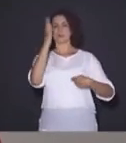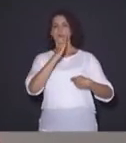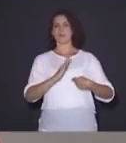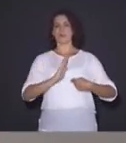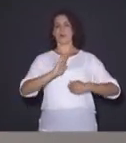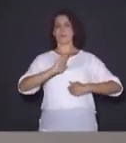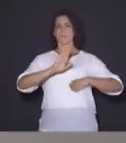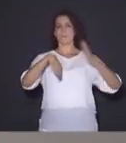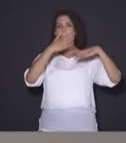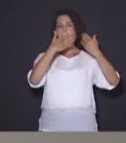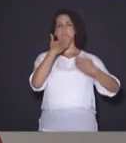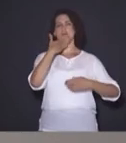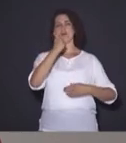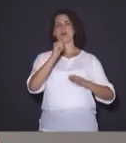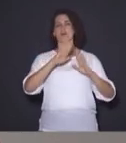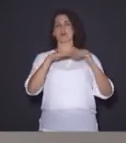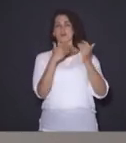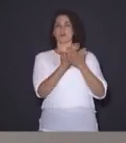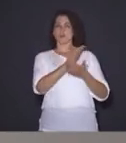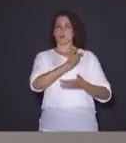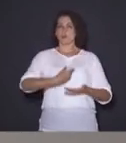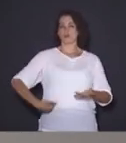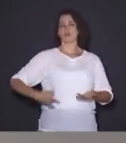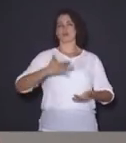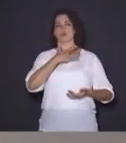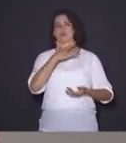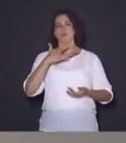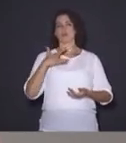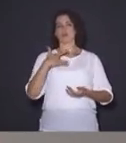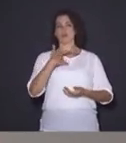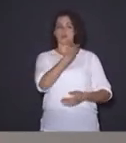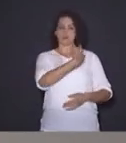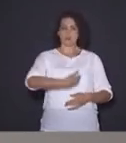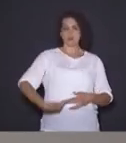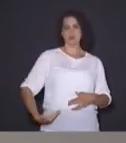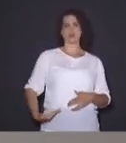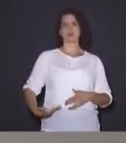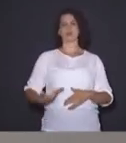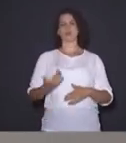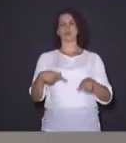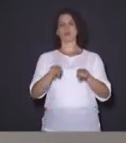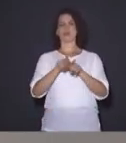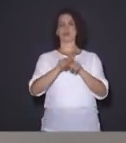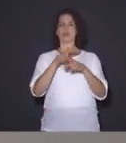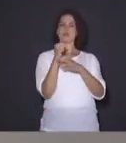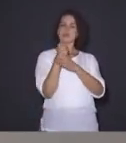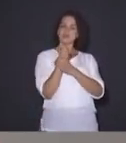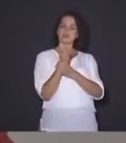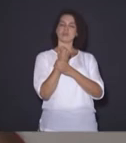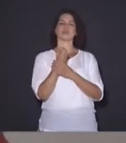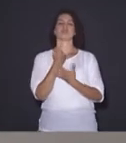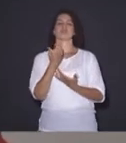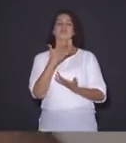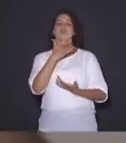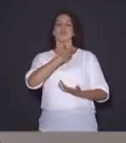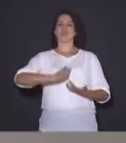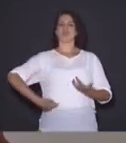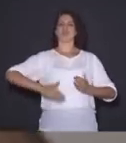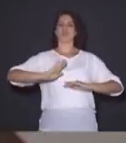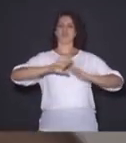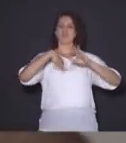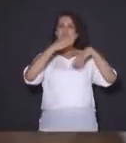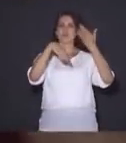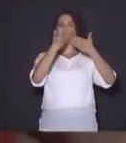escola pública melhorar a saúde pública melhorar a segurança pública e criar uma democracia